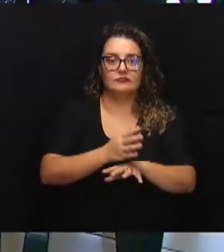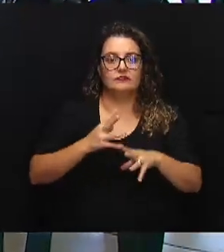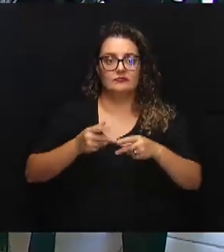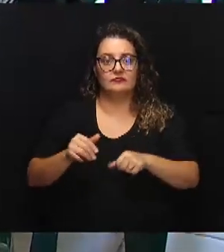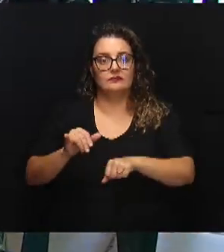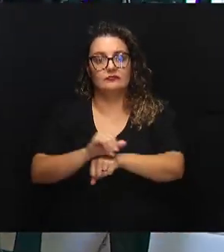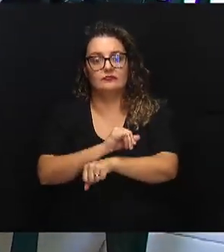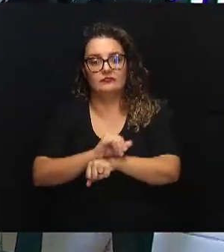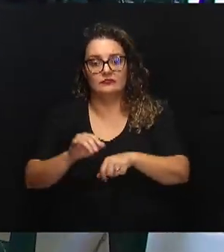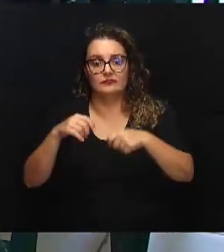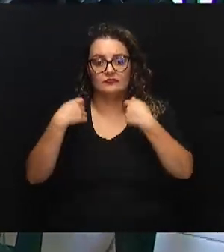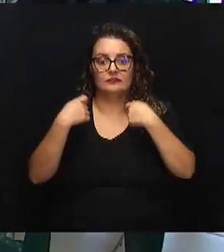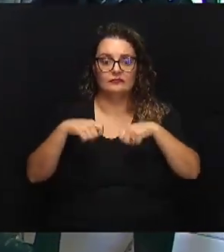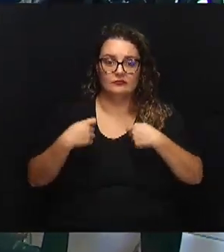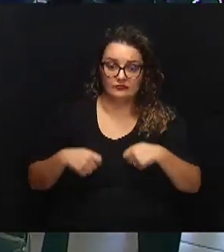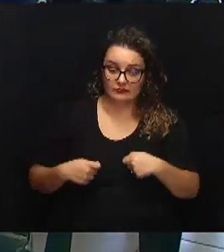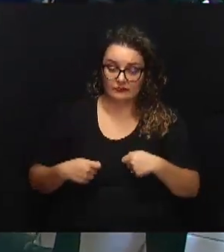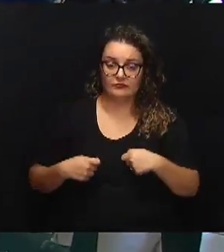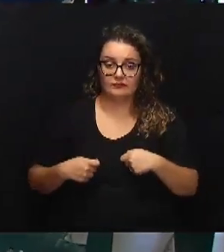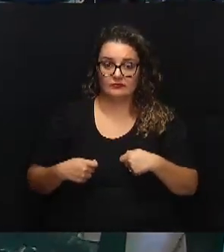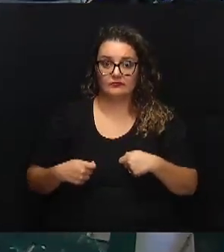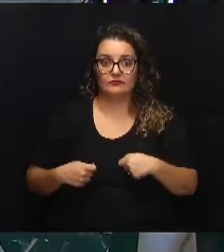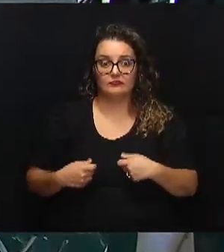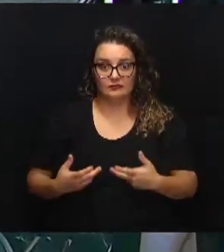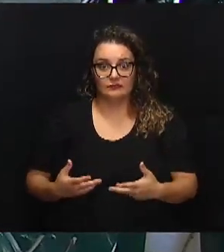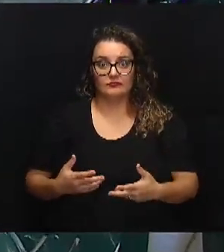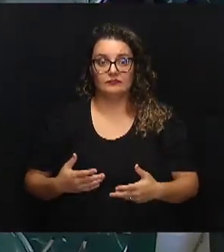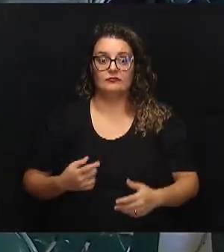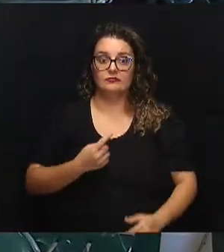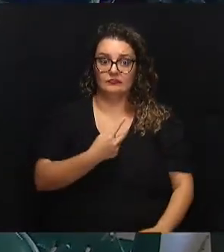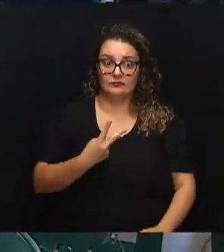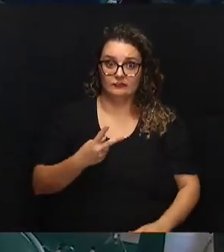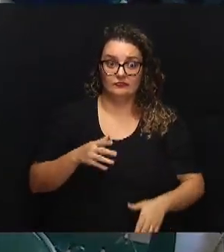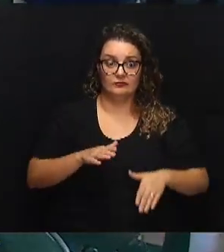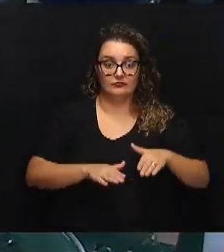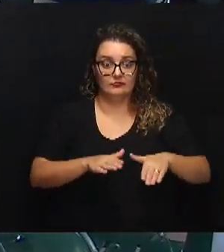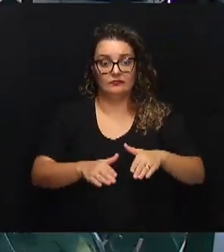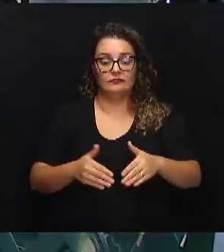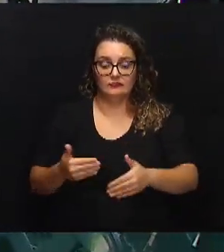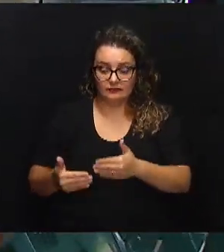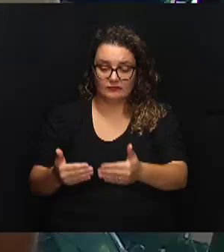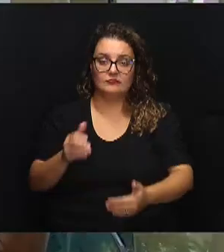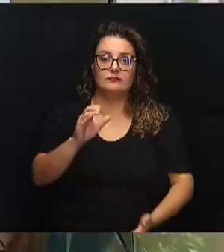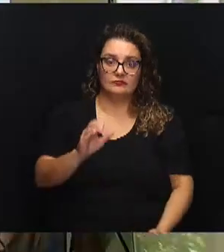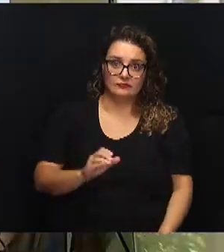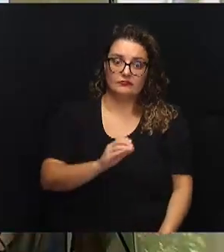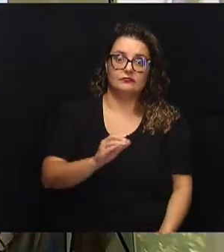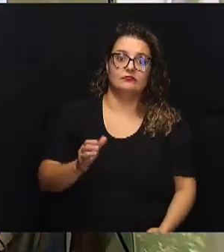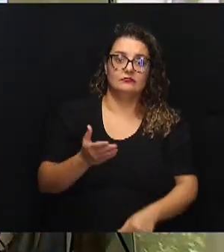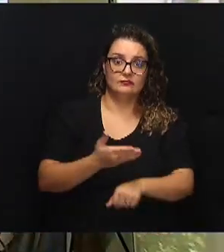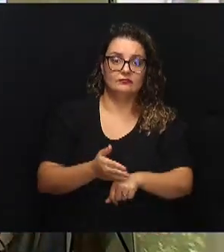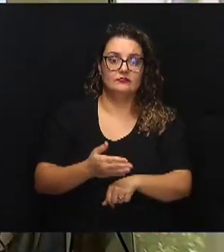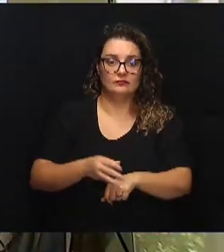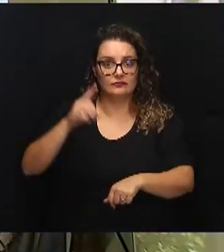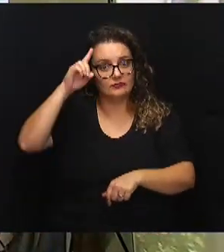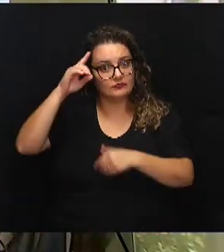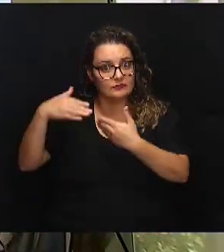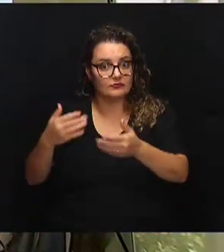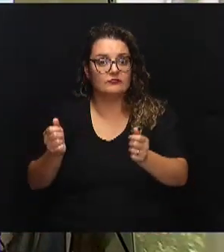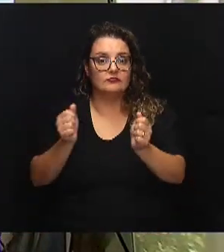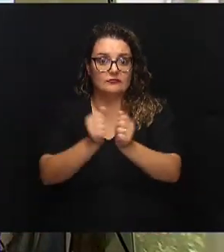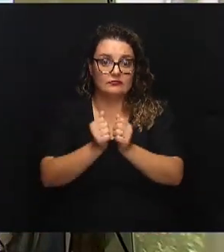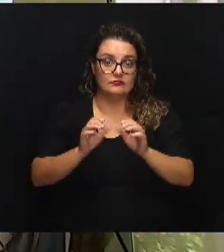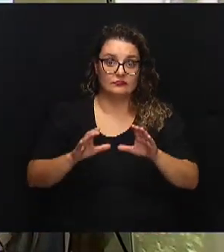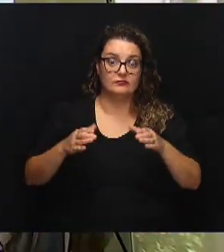ferramentas necessárias, juntamente com os 12 passos para católicos, né, que a gente pratica aqui diariamente, juntamente com a